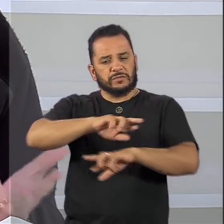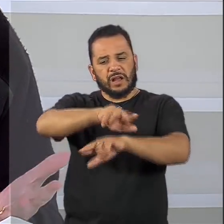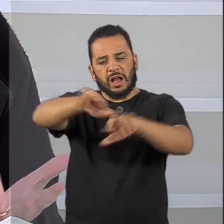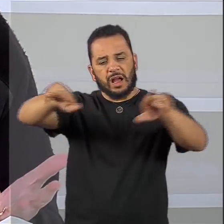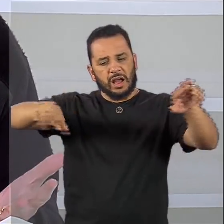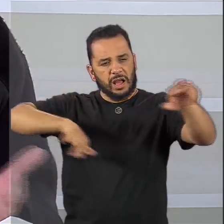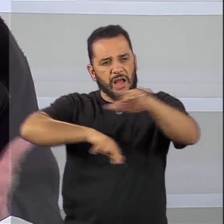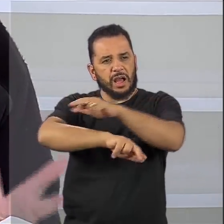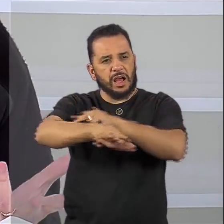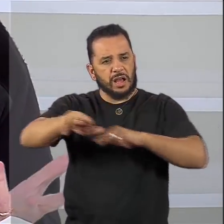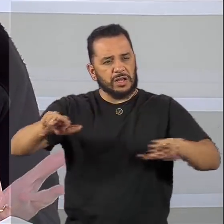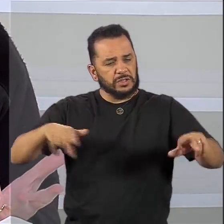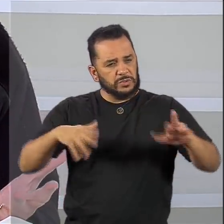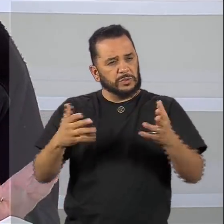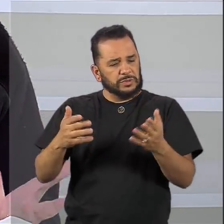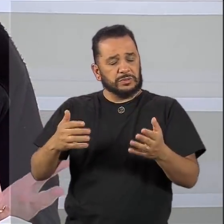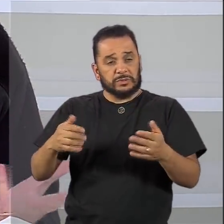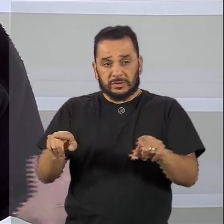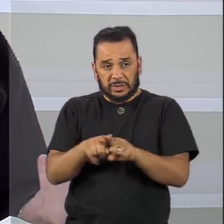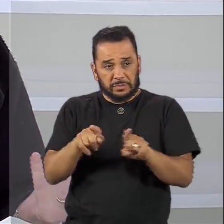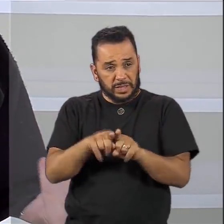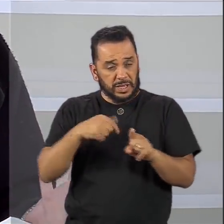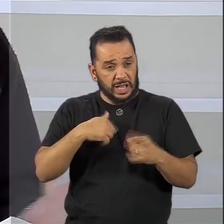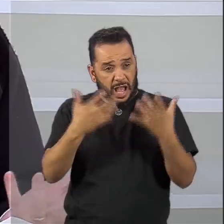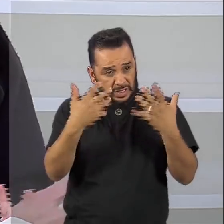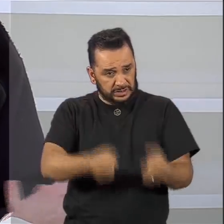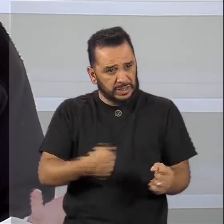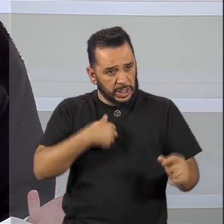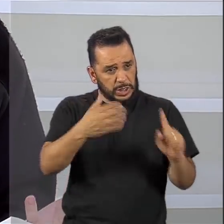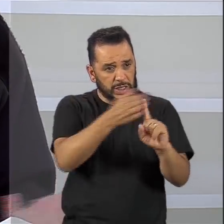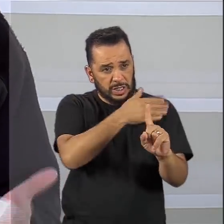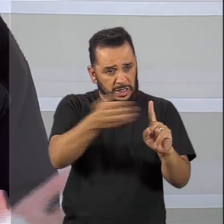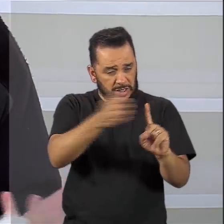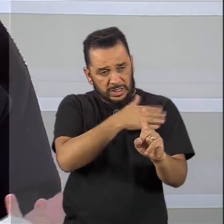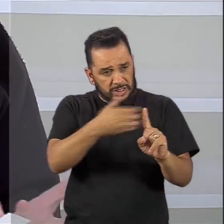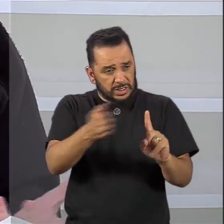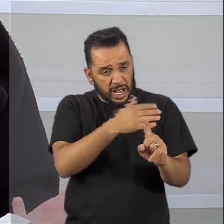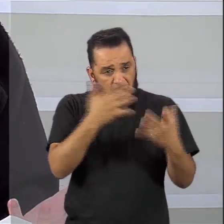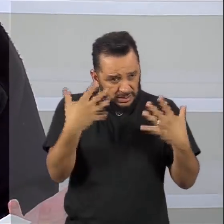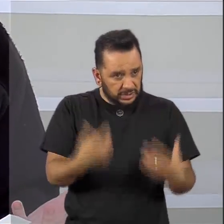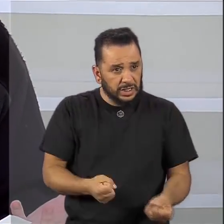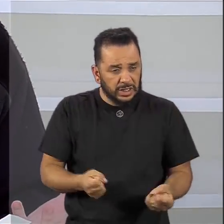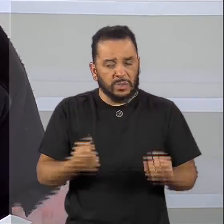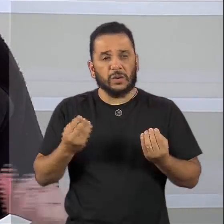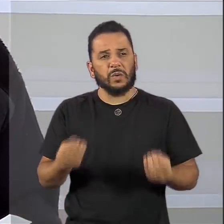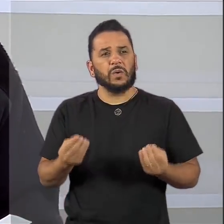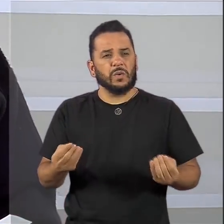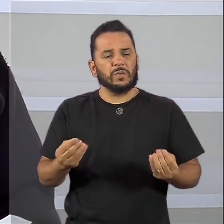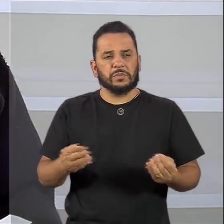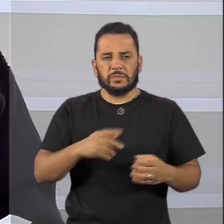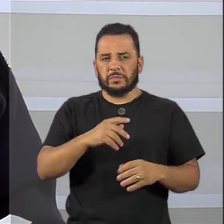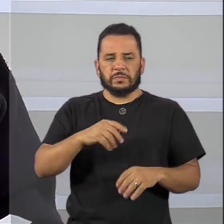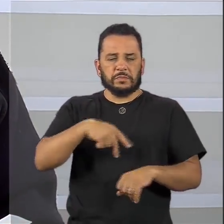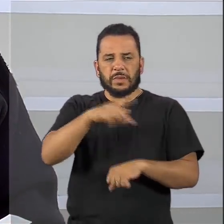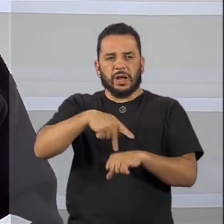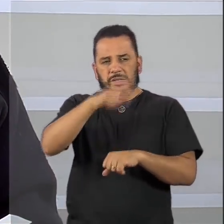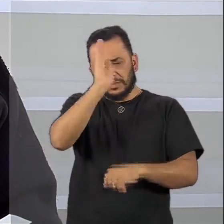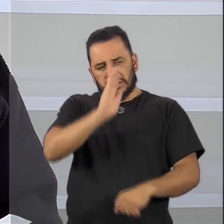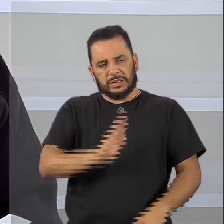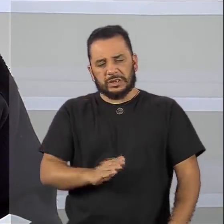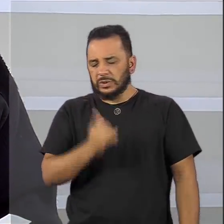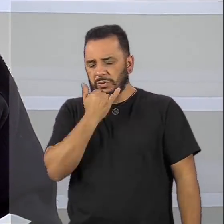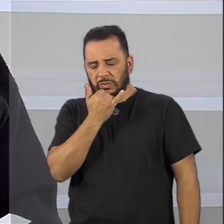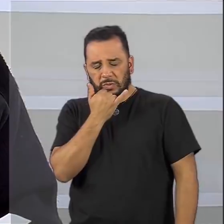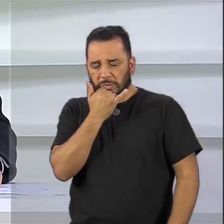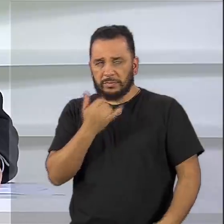apologia da tortura. Caramba, se você vota num candidato que faz apologia da tortura, esse país está... Não vou dizer o quê, porque estamos no ar e...